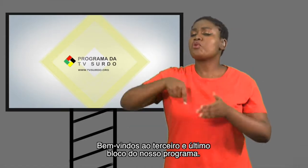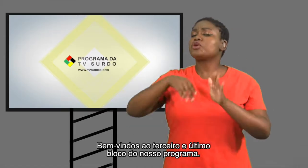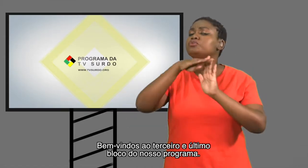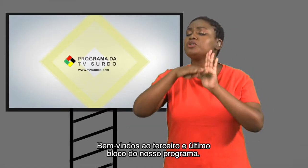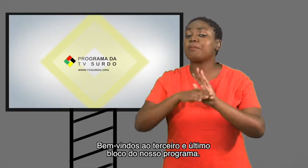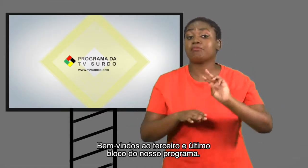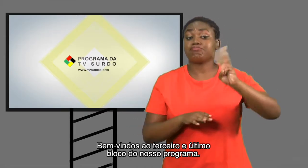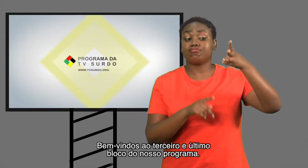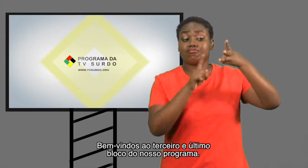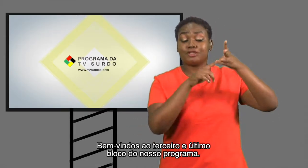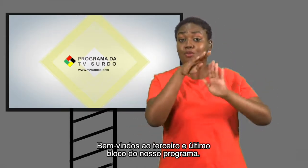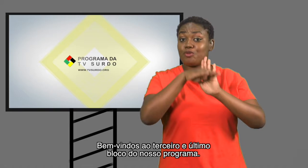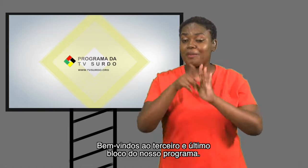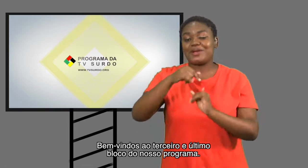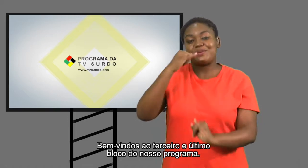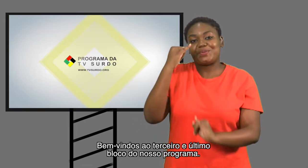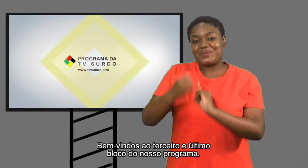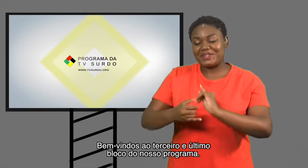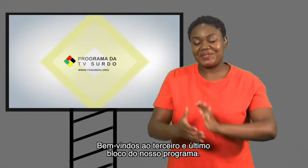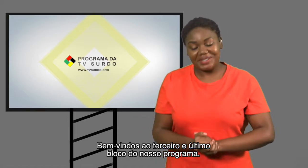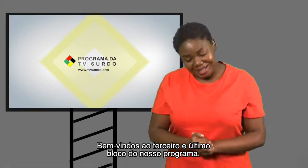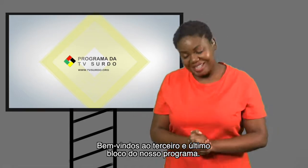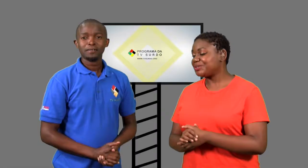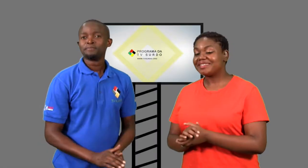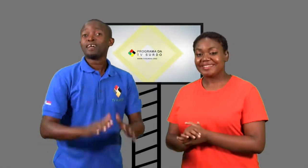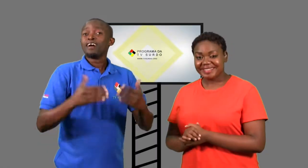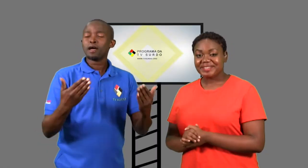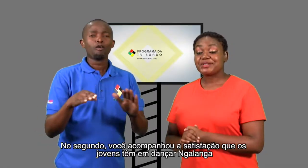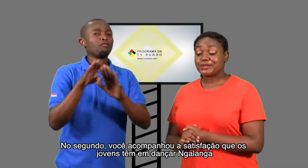Bem-vindos ao terceiro e último bloco do nosso programa